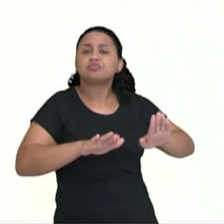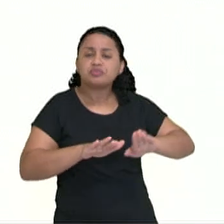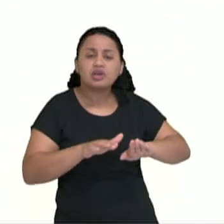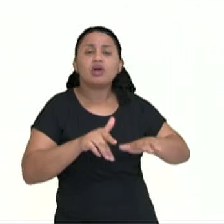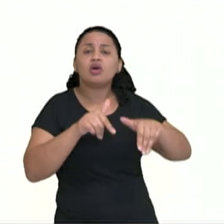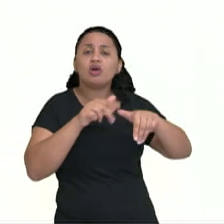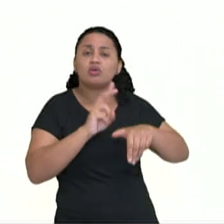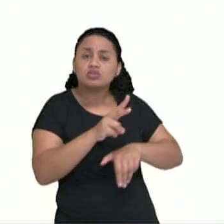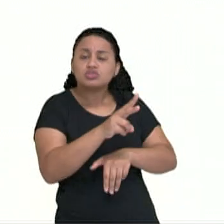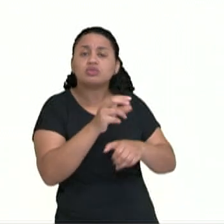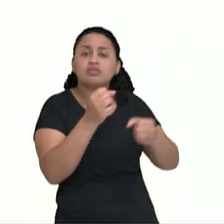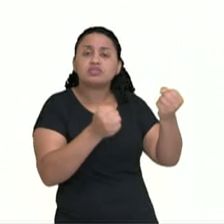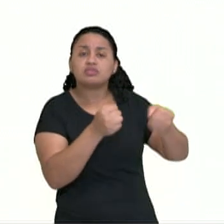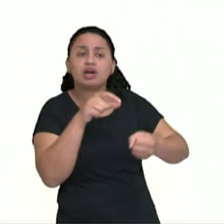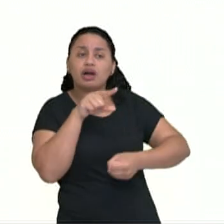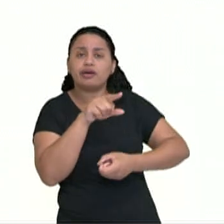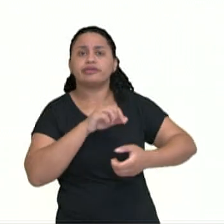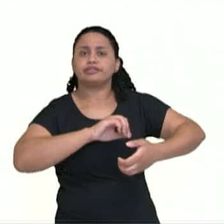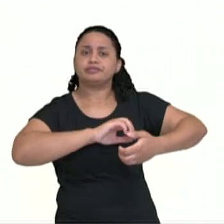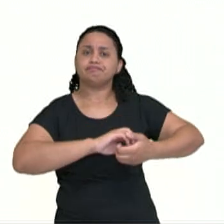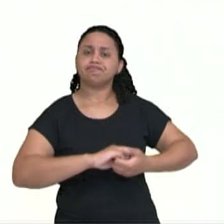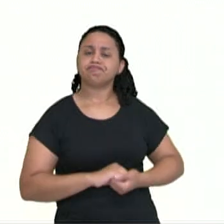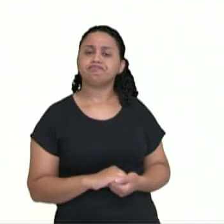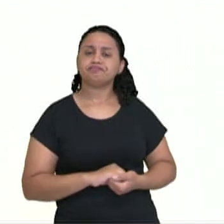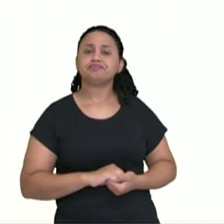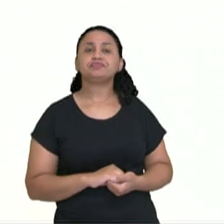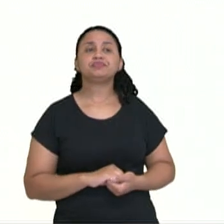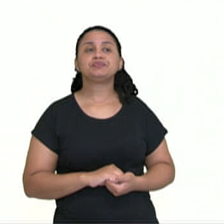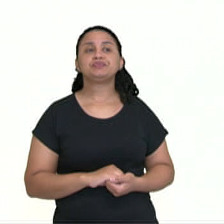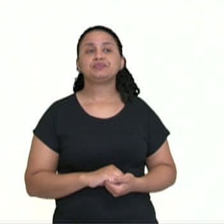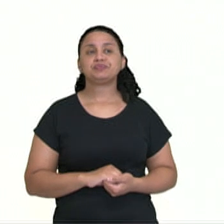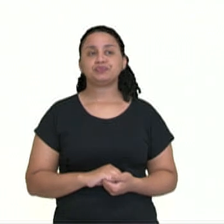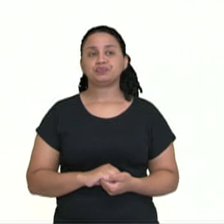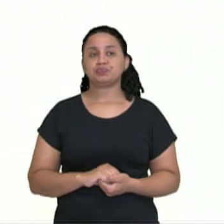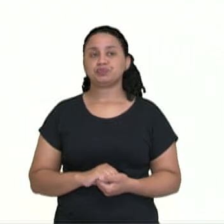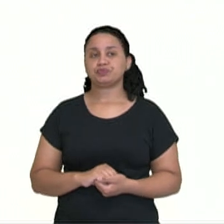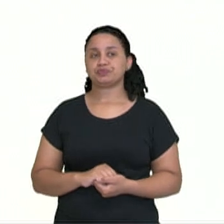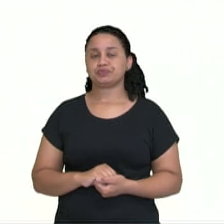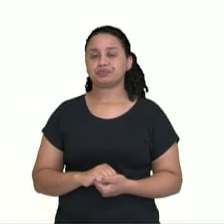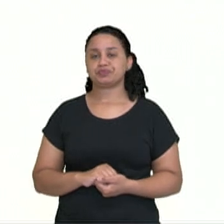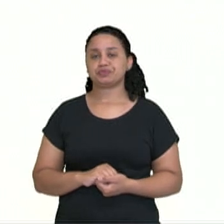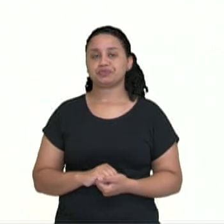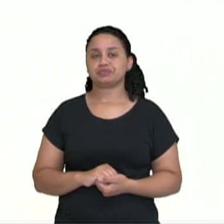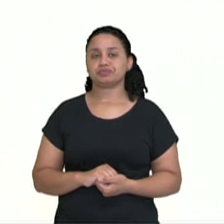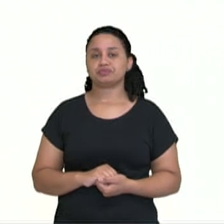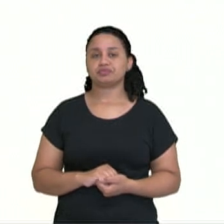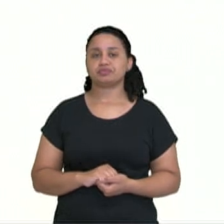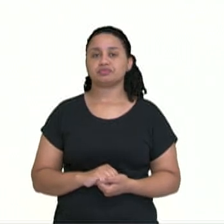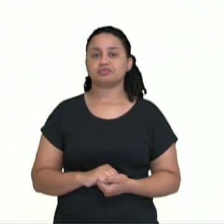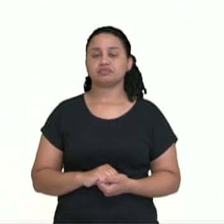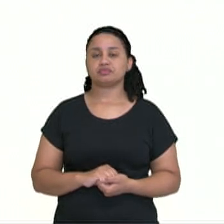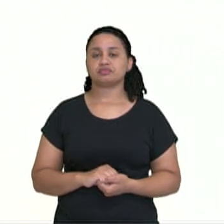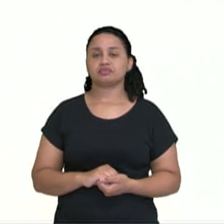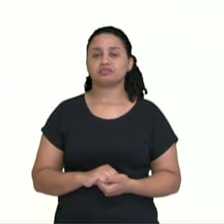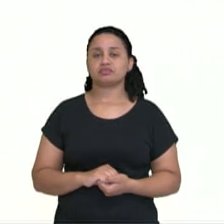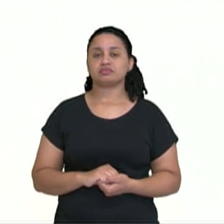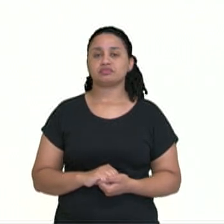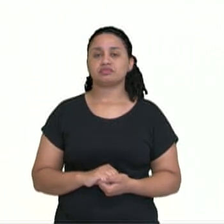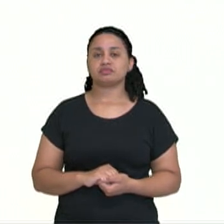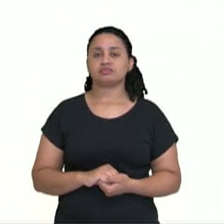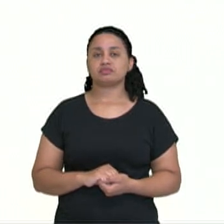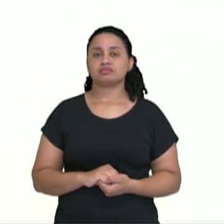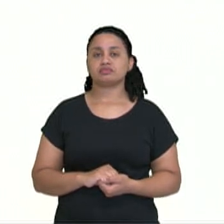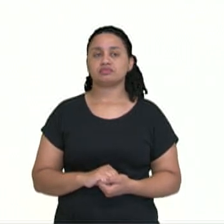do carro do cliente. But I thought you were taking him to the zoo, said